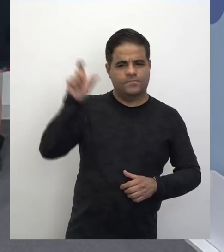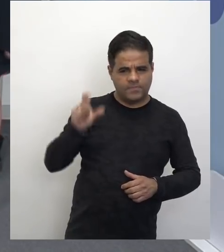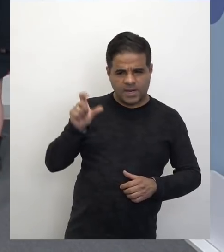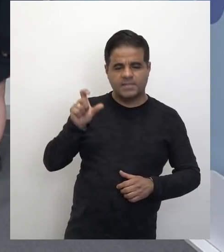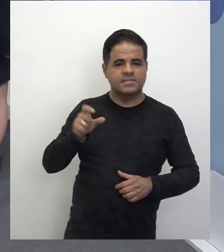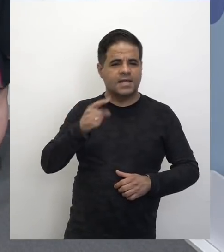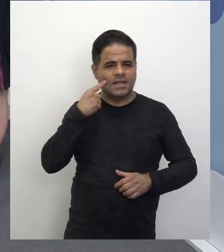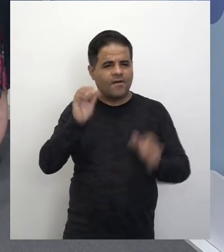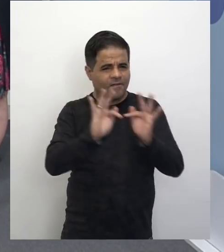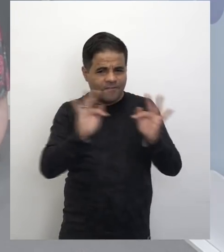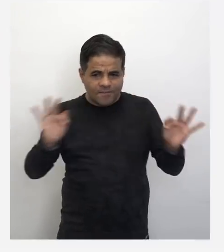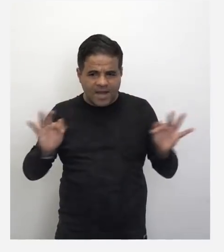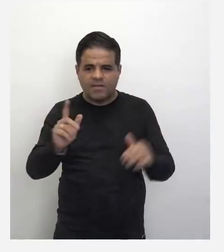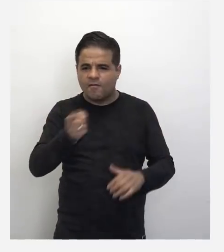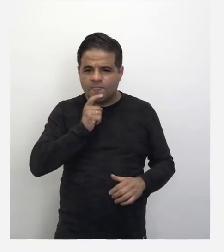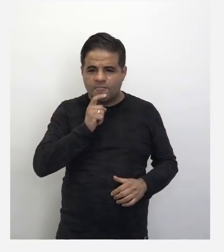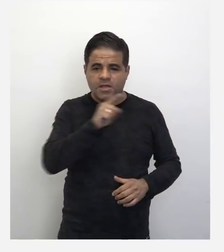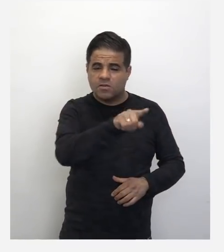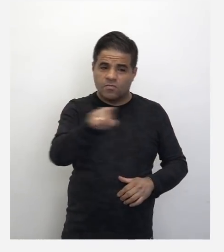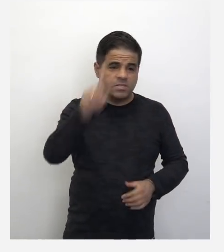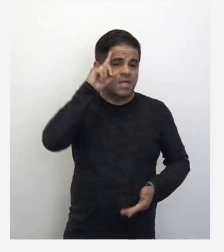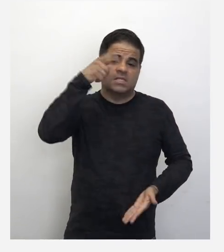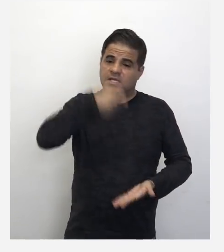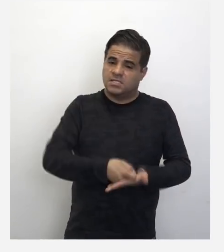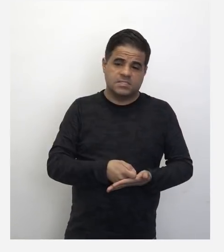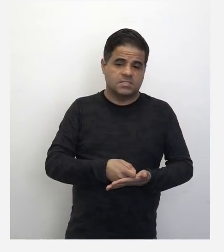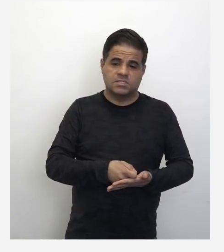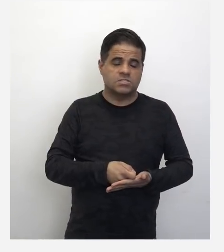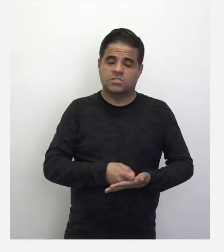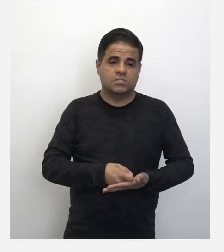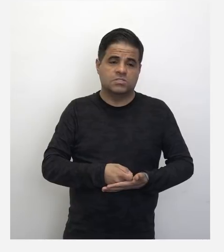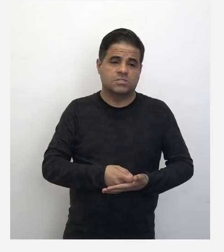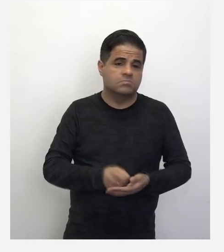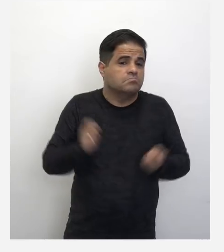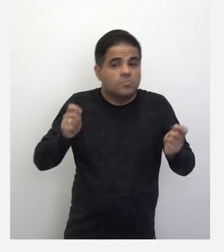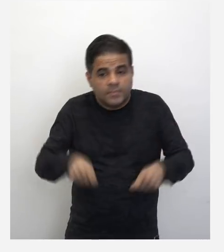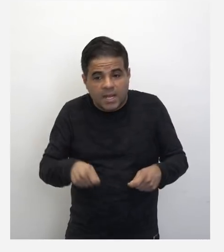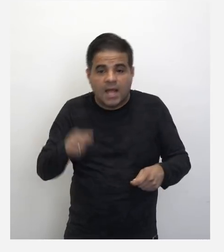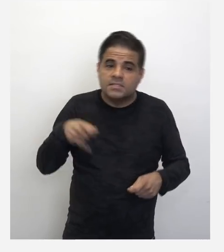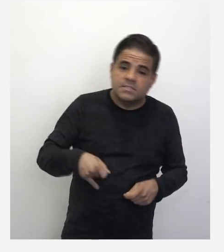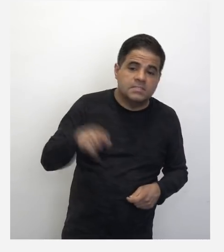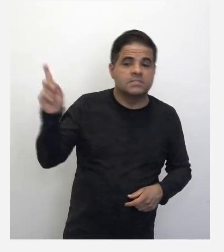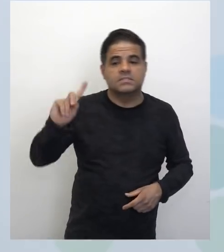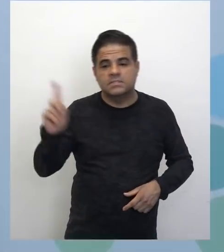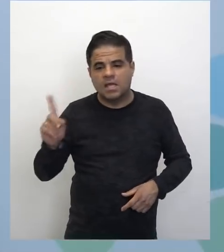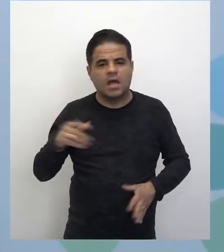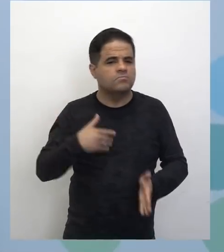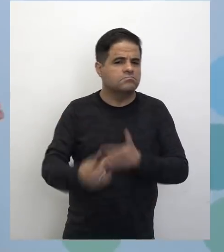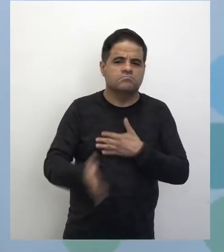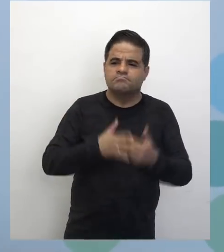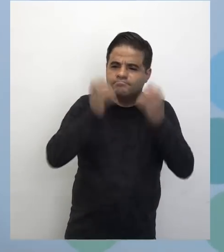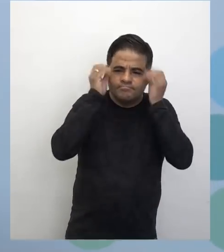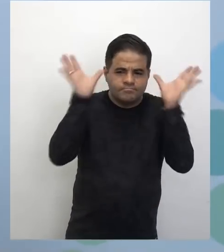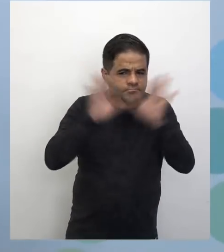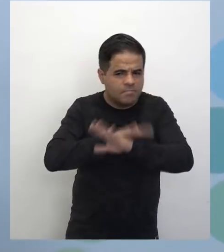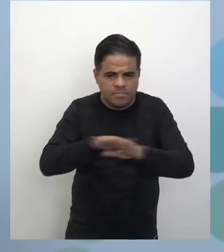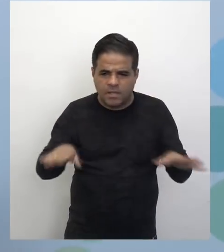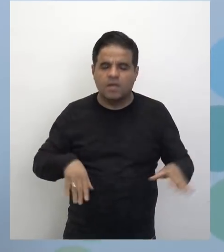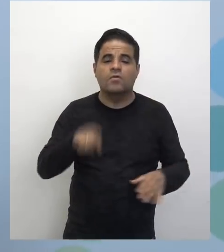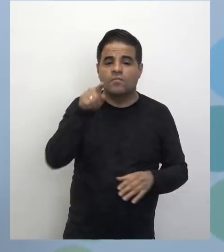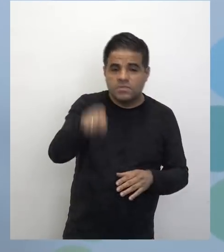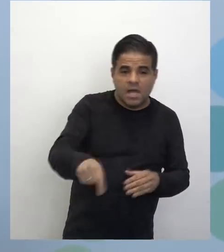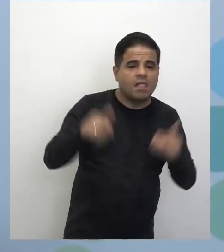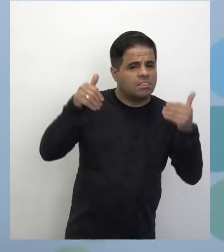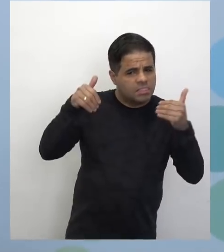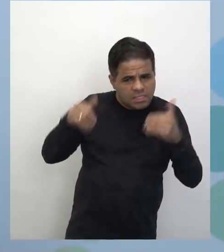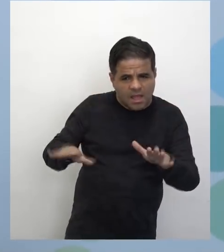em verde, é você que decide o que você vai escrever. Tipo, sim, poderá. Não, não pode. Tanto faz. Aí que você